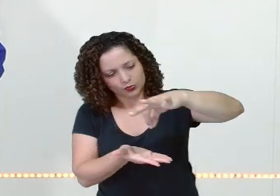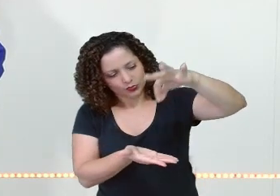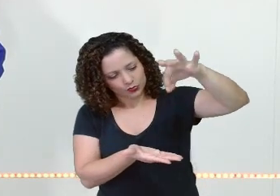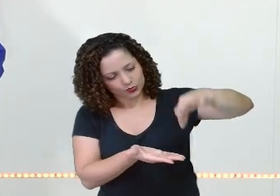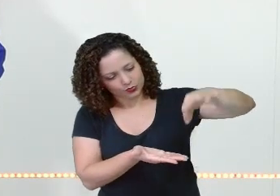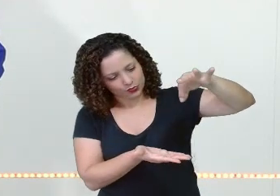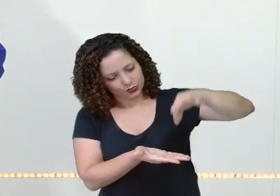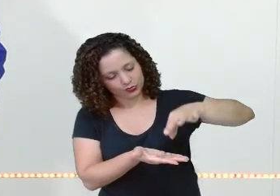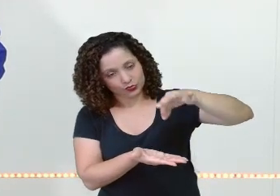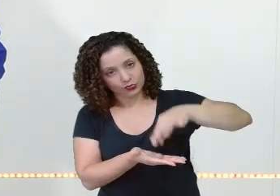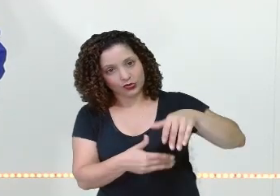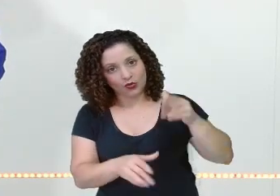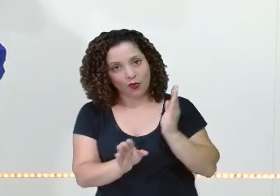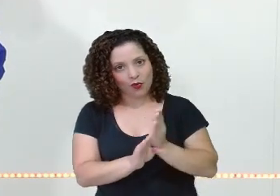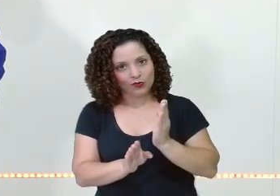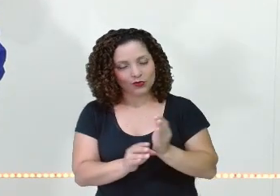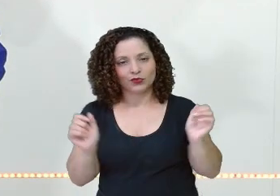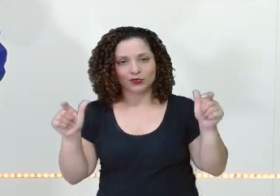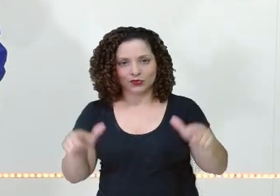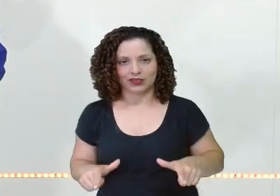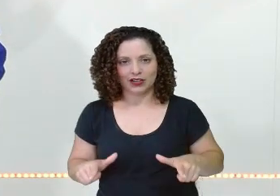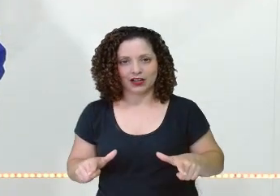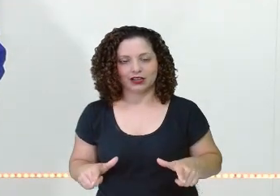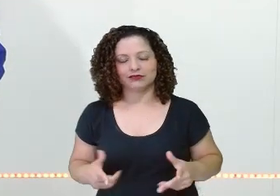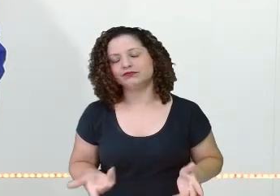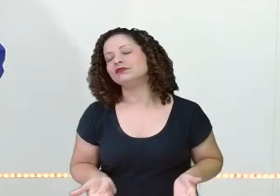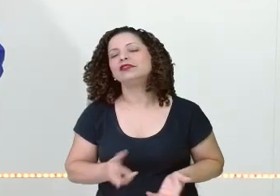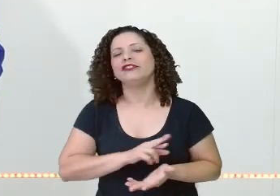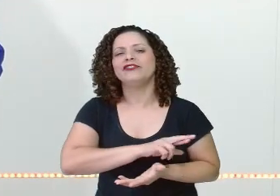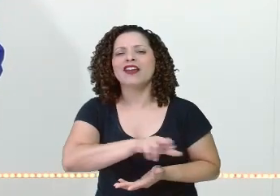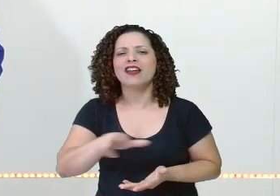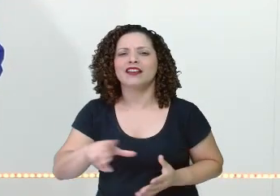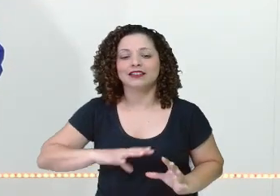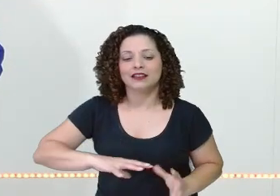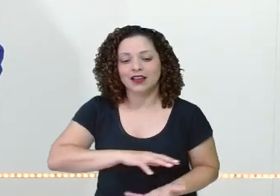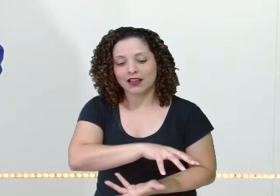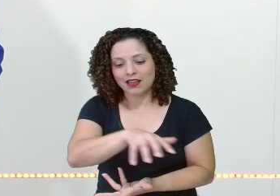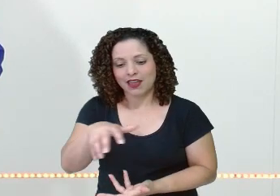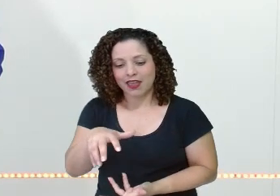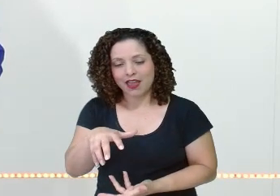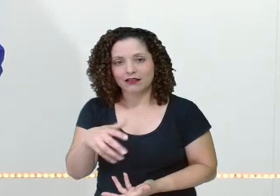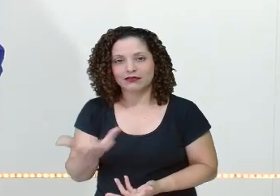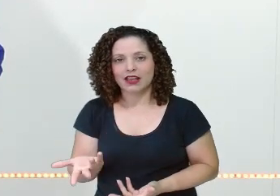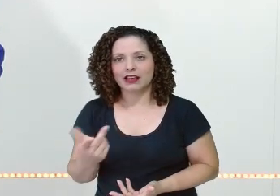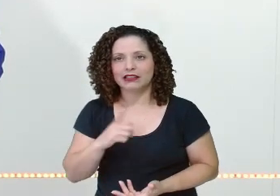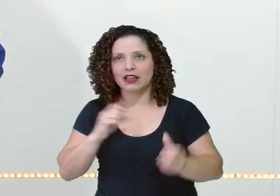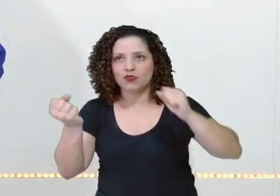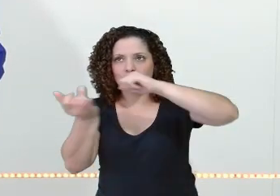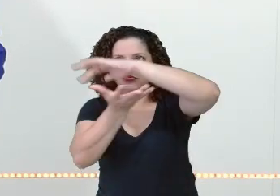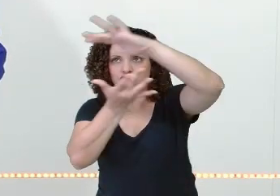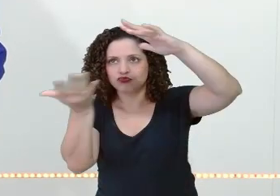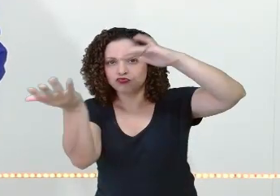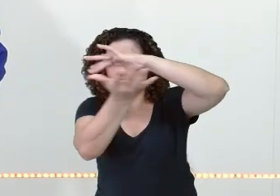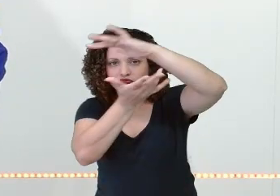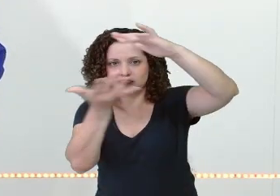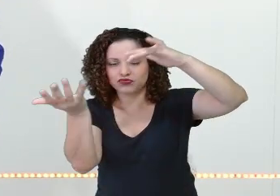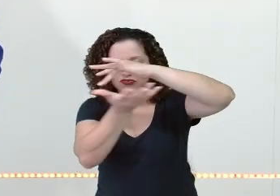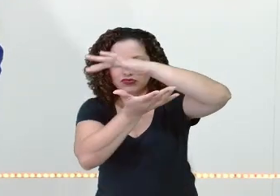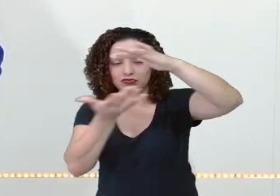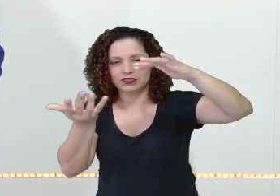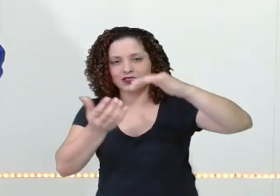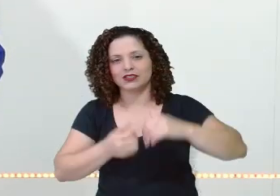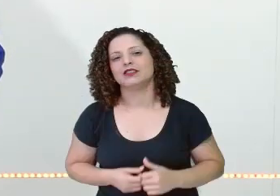mostrei para vocês o tamanho da Terra, o tamanho dos planetas, então seria uma coisa assim, praticamente impossível a gente se localizar na Terra sem